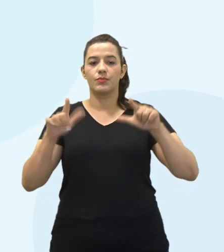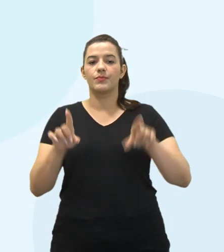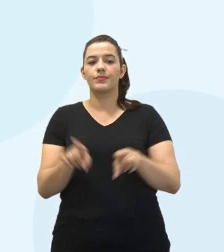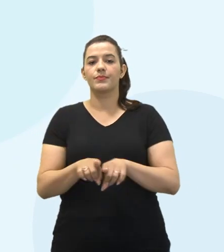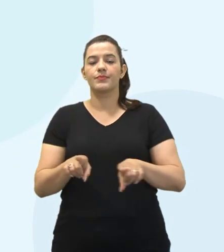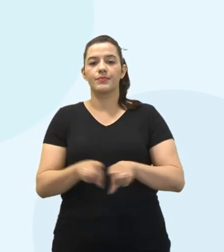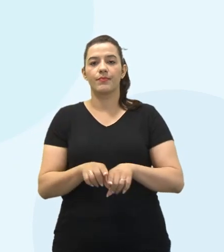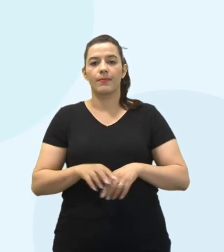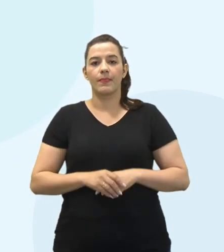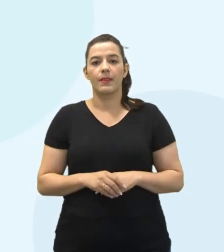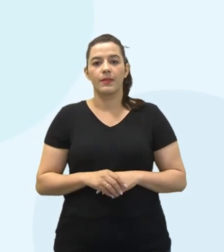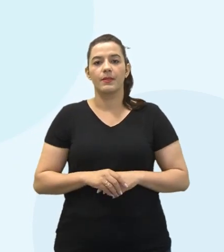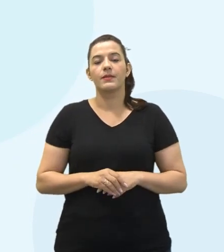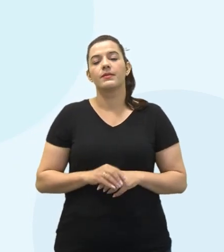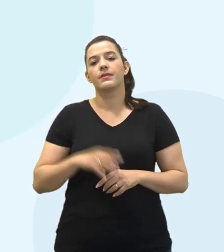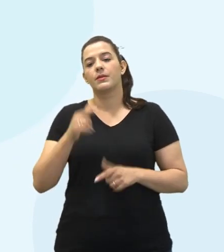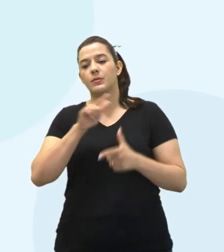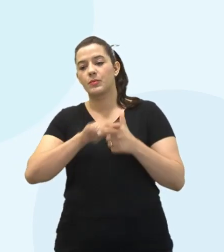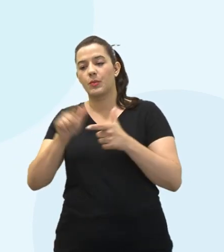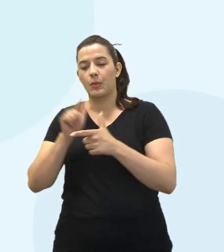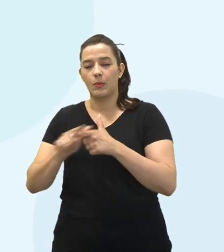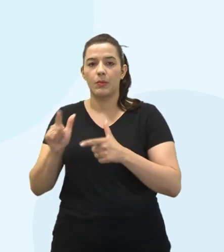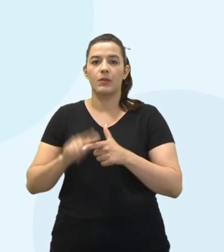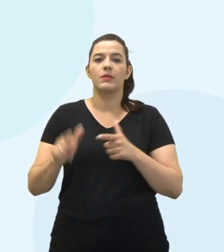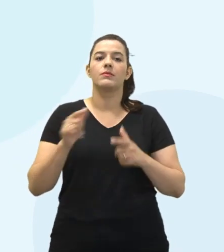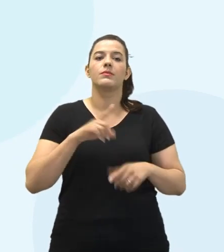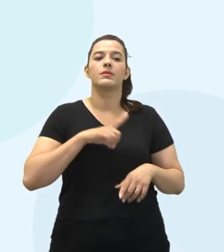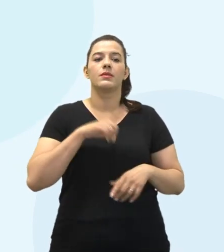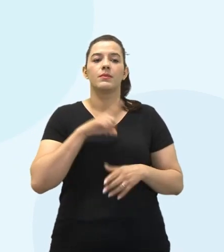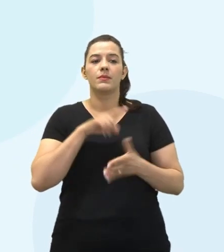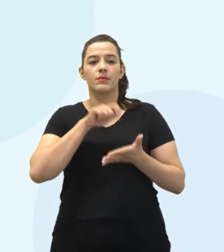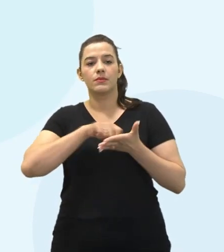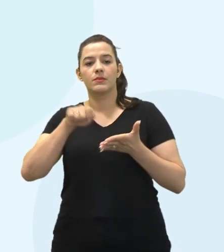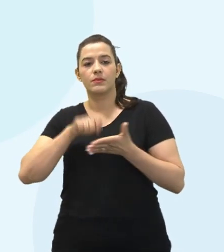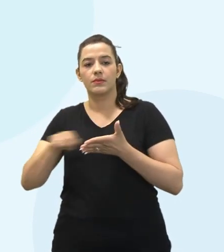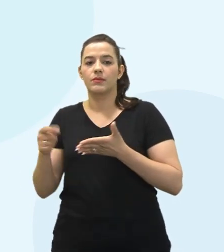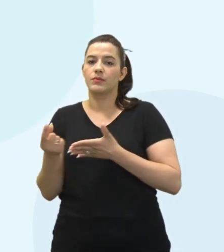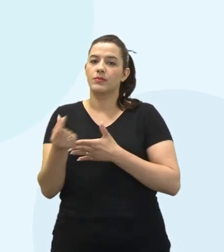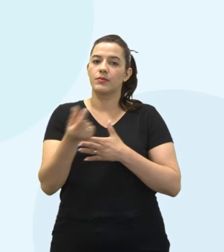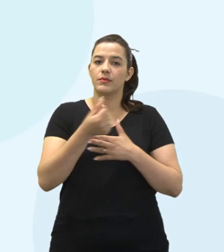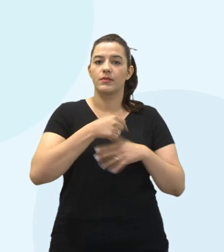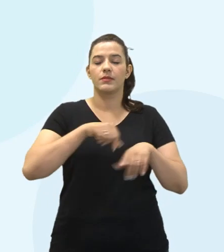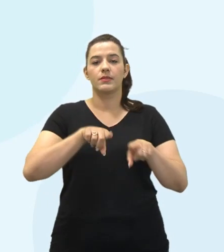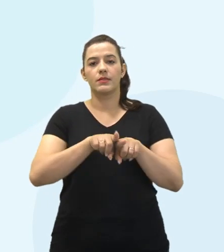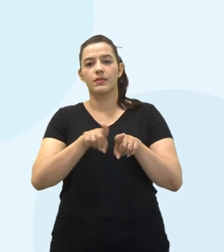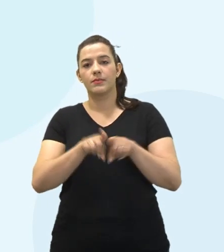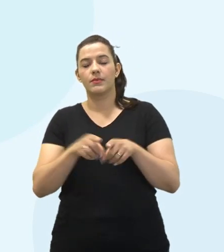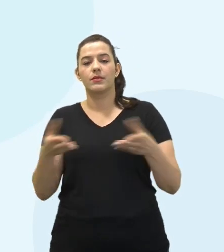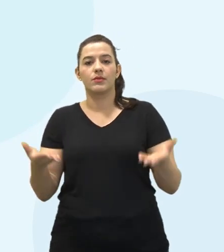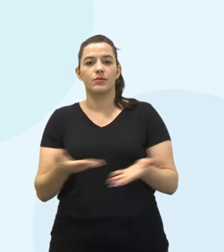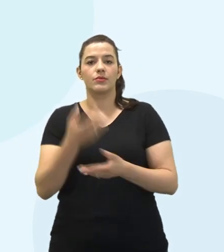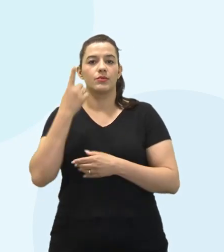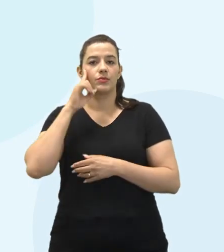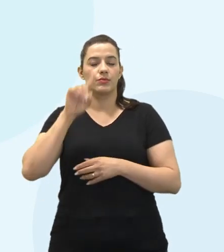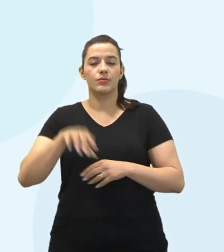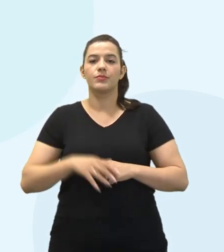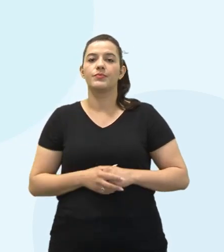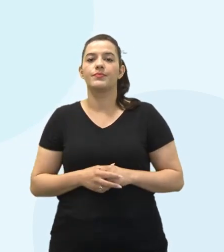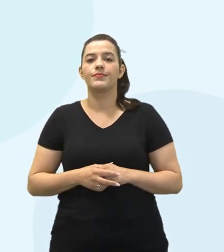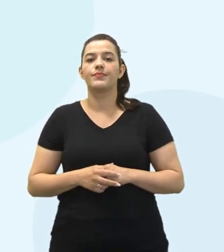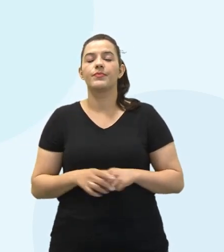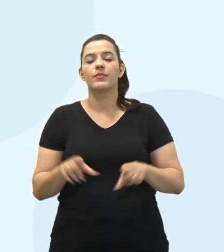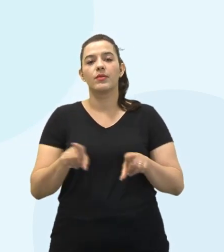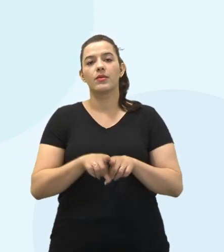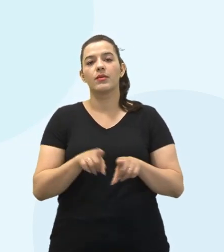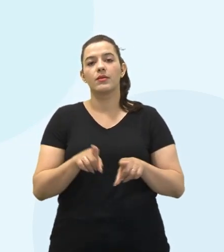como a resolução de problemas eo letramento financeiro muito importante também nos dias de hoje né EA